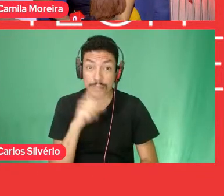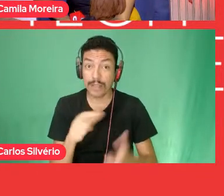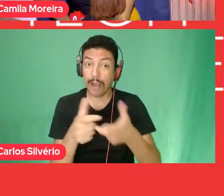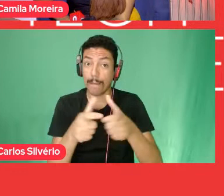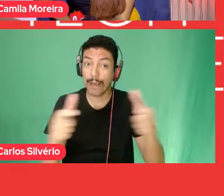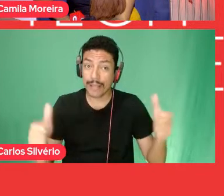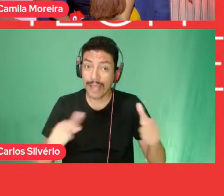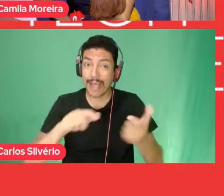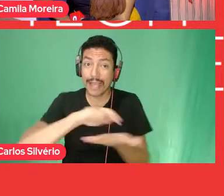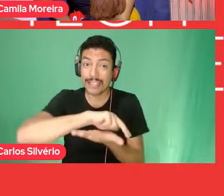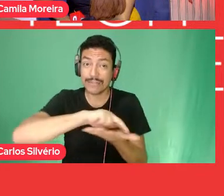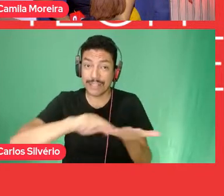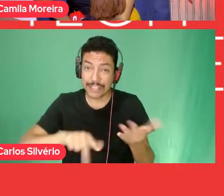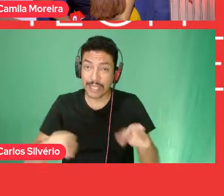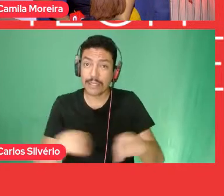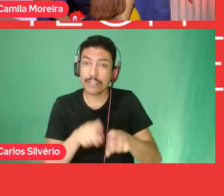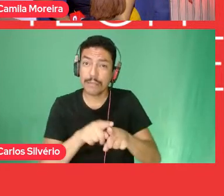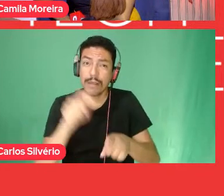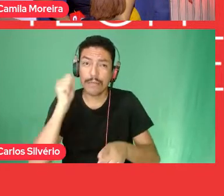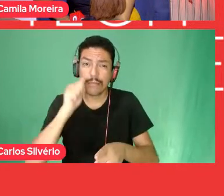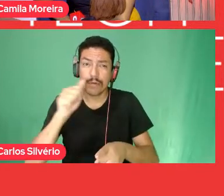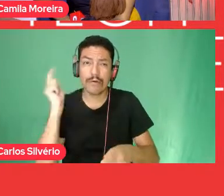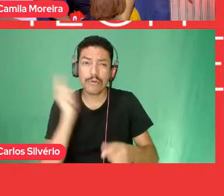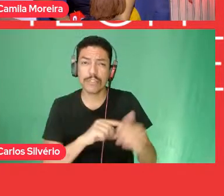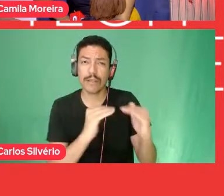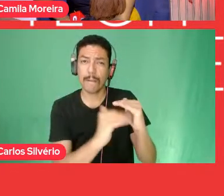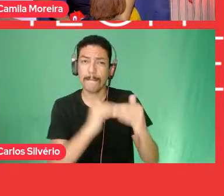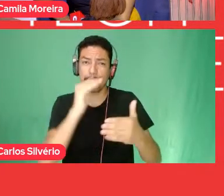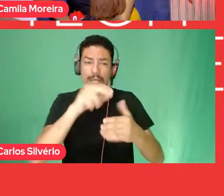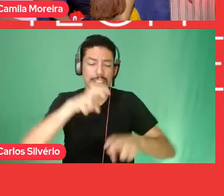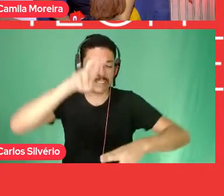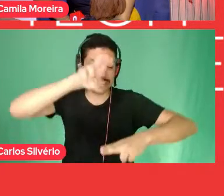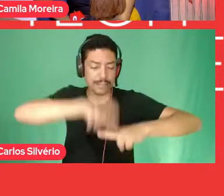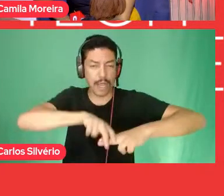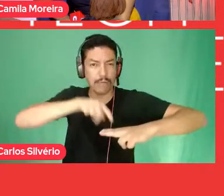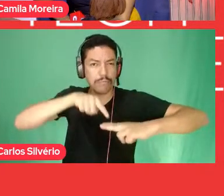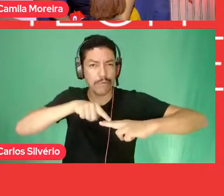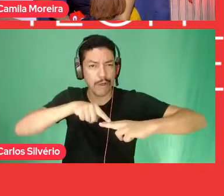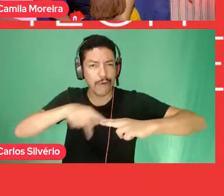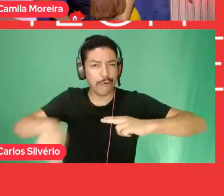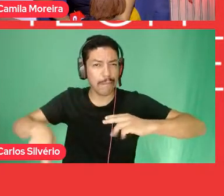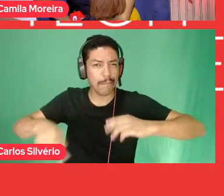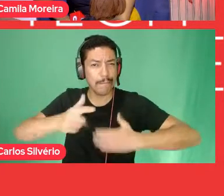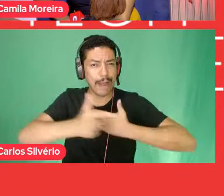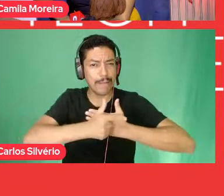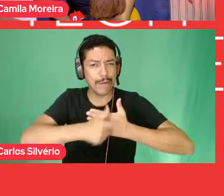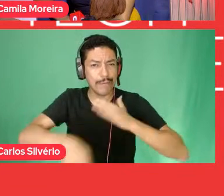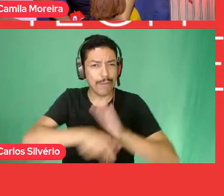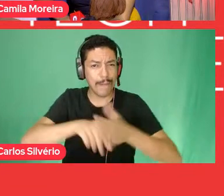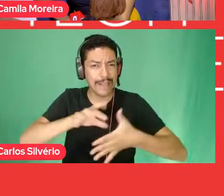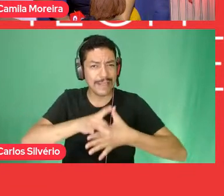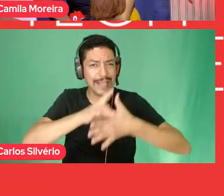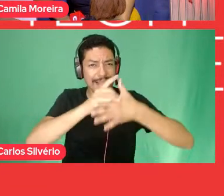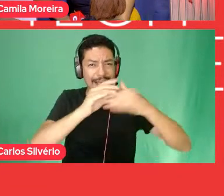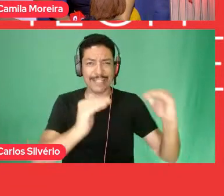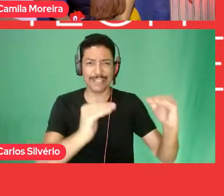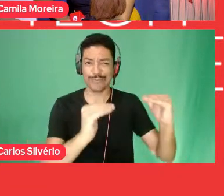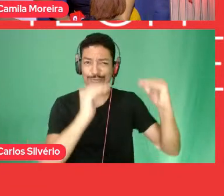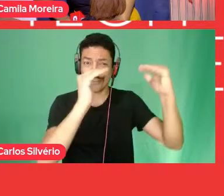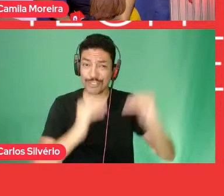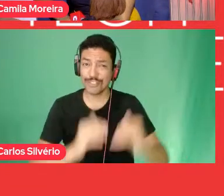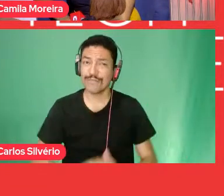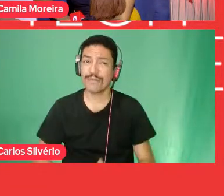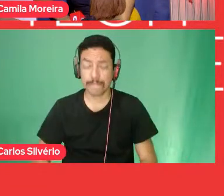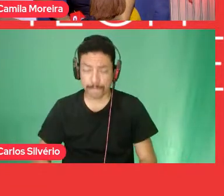fato, mulher, né, sentando em cadeira de liderança e, de fato, sentando em carreira executiva, né? Então, isso é